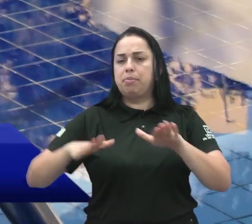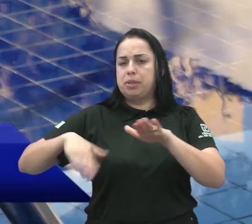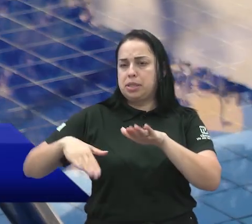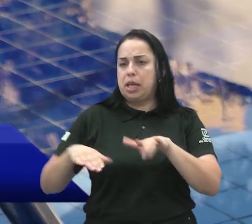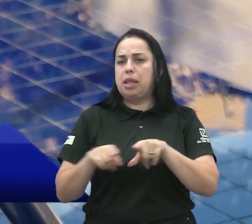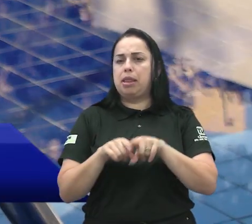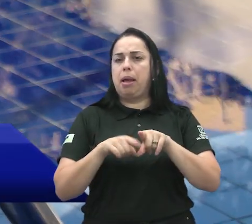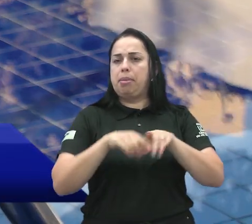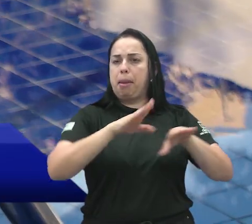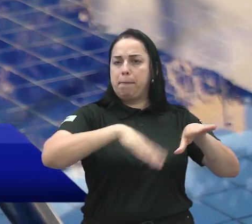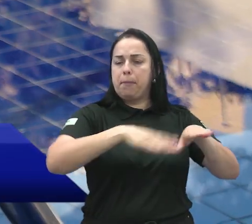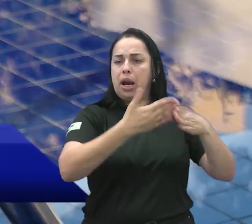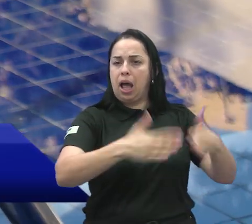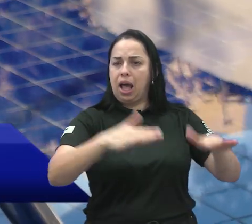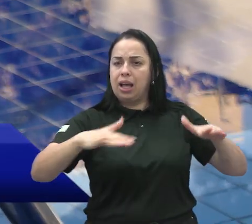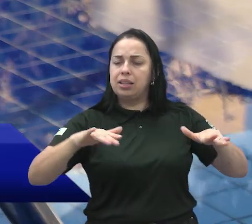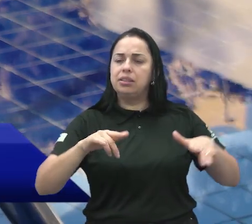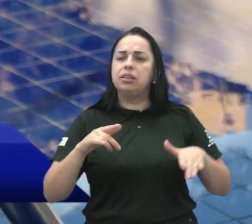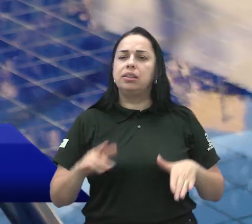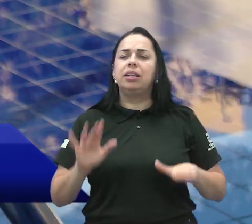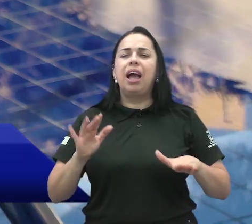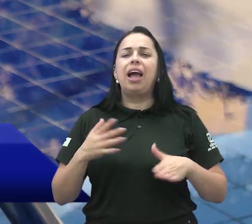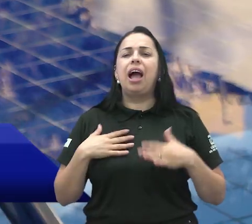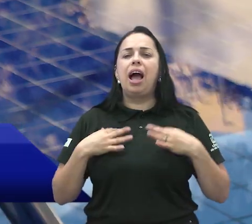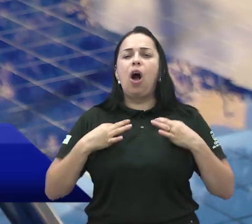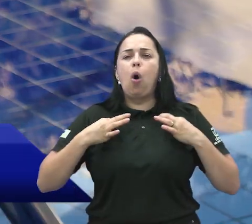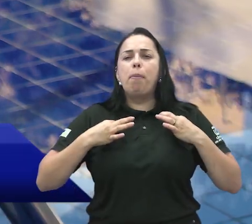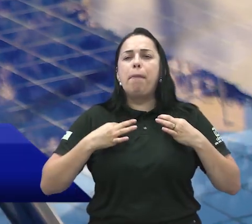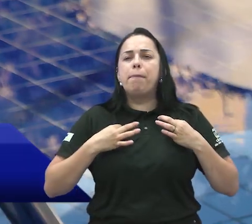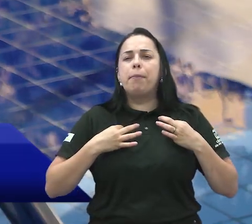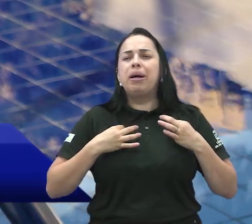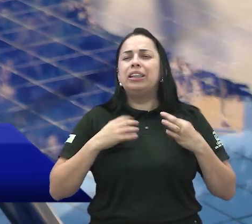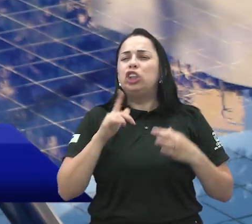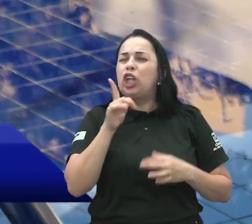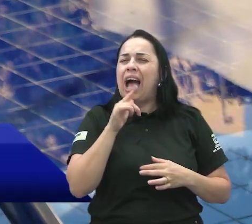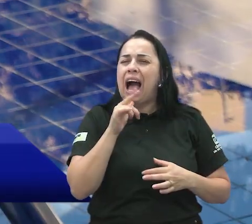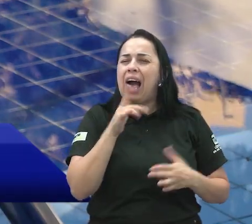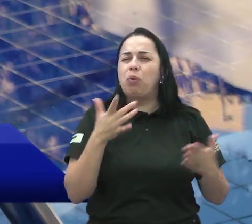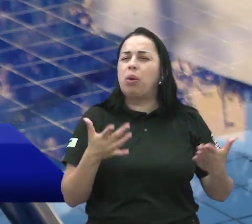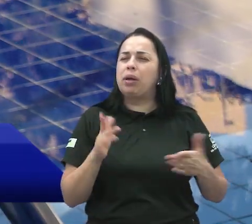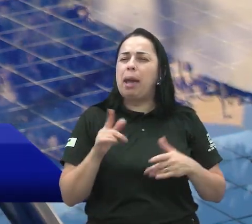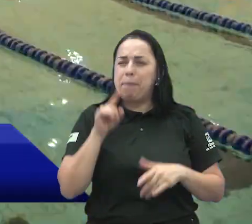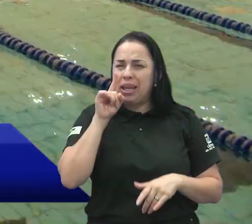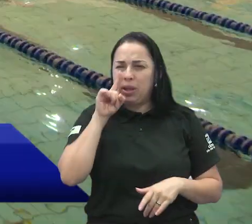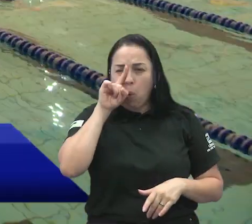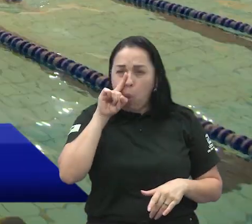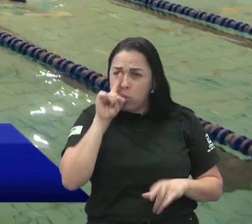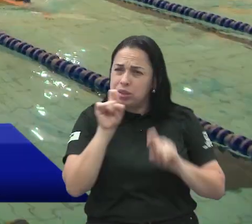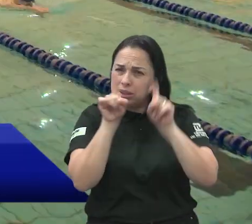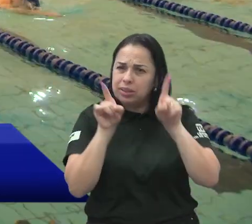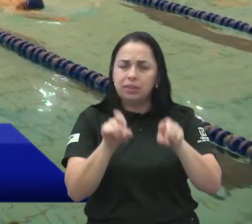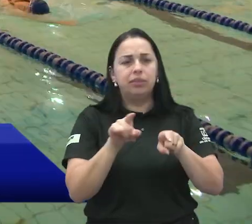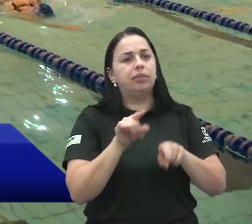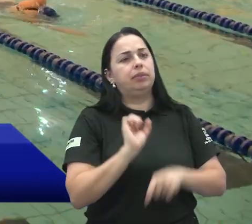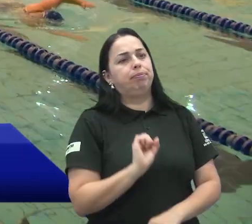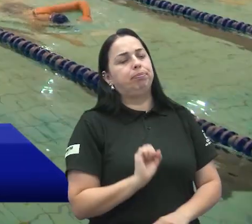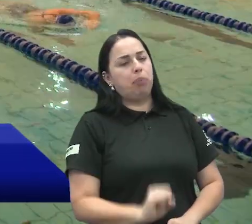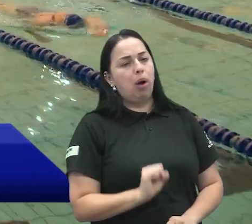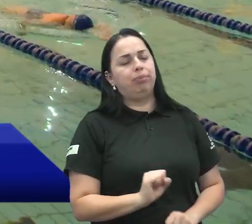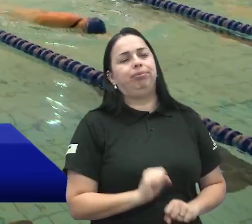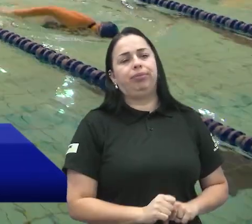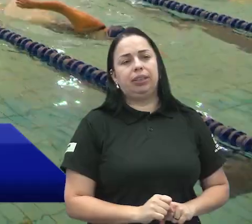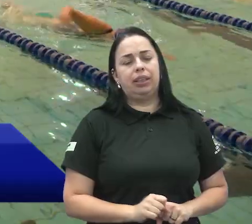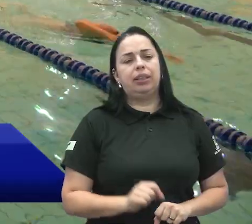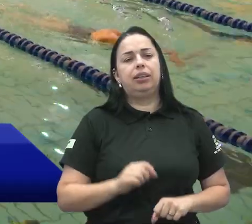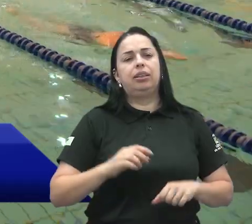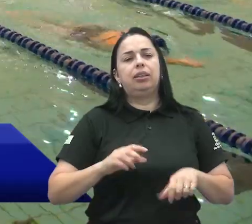às piscinas, às praias e ficam muitas horas com roupas molhadas. Quais são os riscos disso? Os riscos são principalmente o surgimento